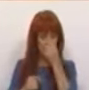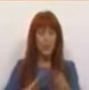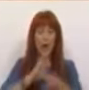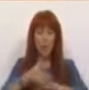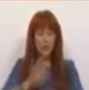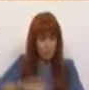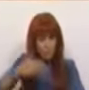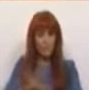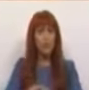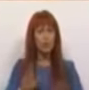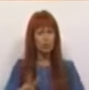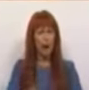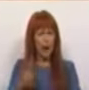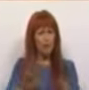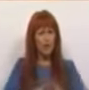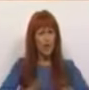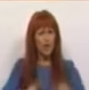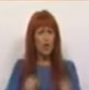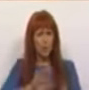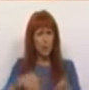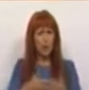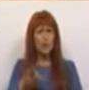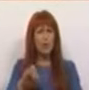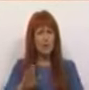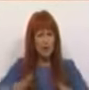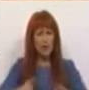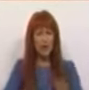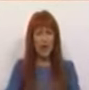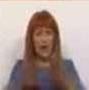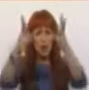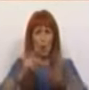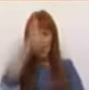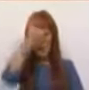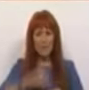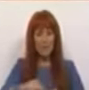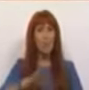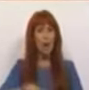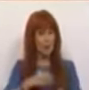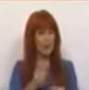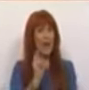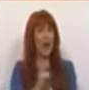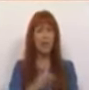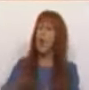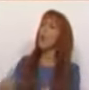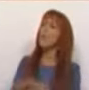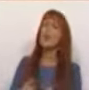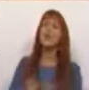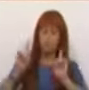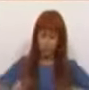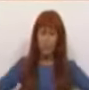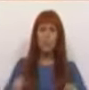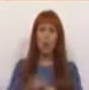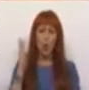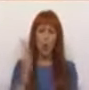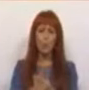prosseguindo e reforçando o que já foi aprovado por proposta do PCP na Lei do Orçamento do Estado sobre esta matéria. Propomos que seja iniciado